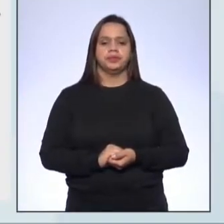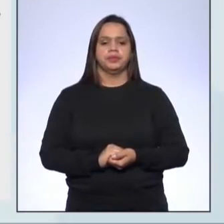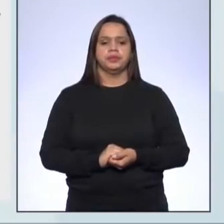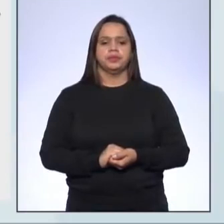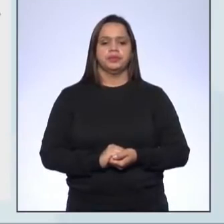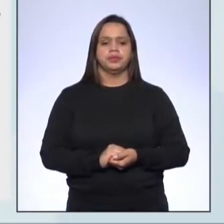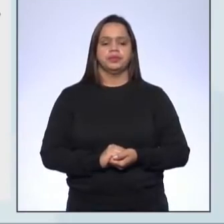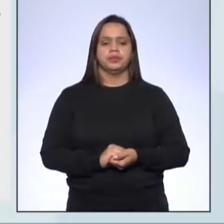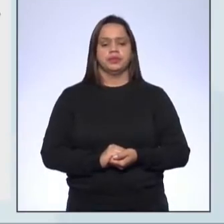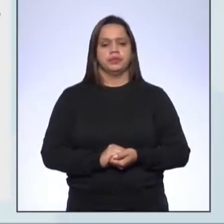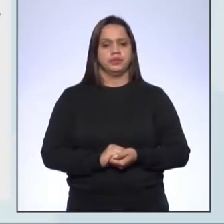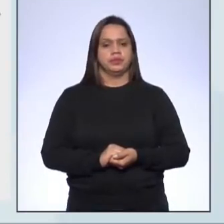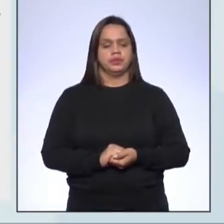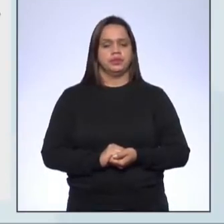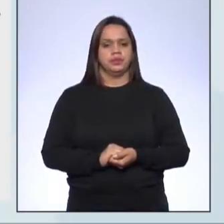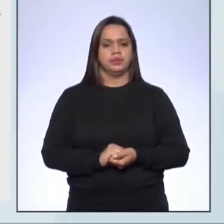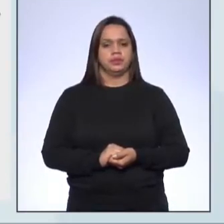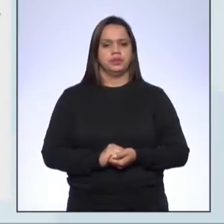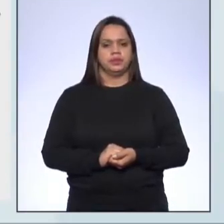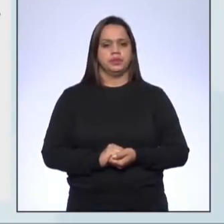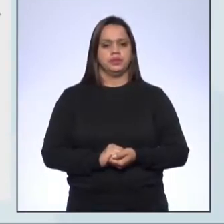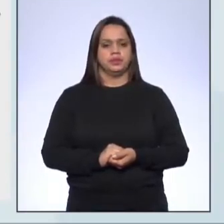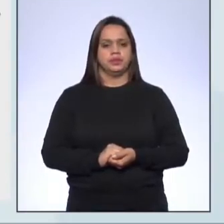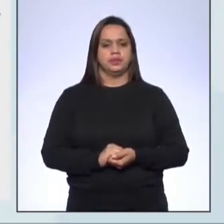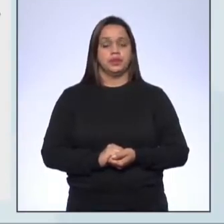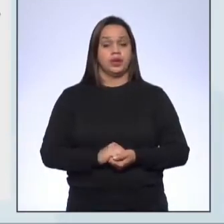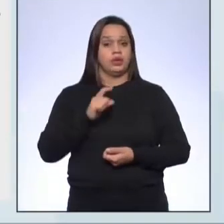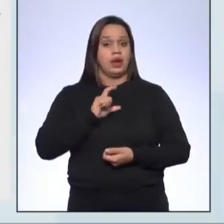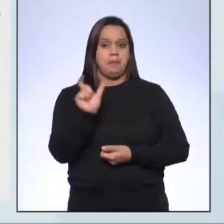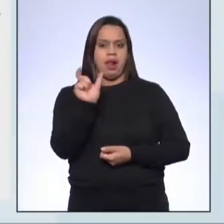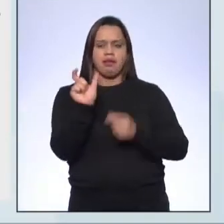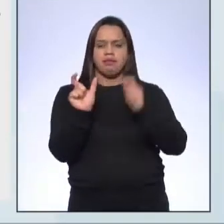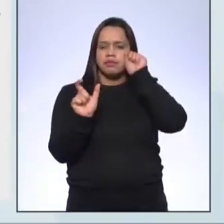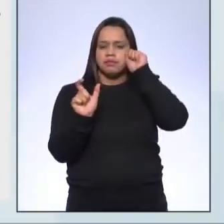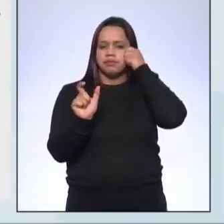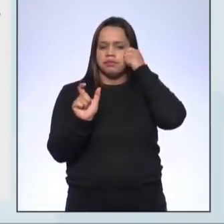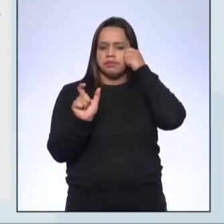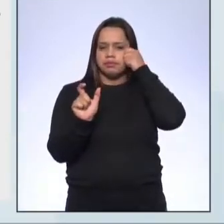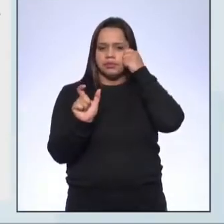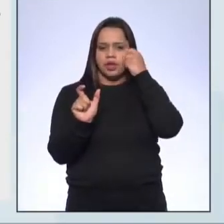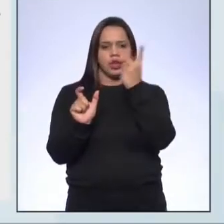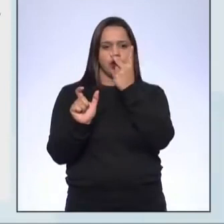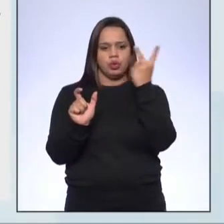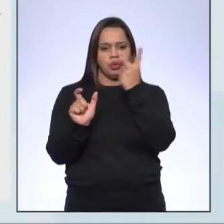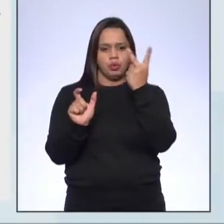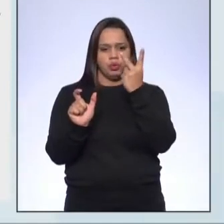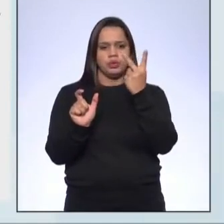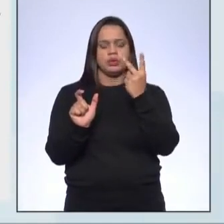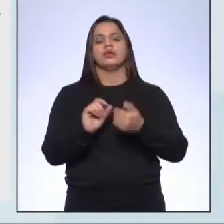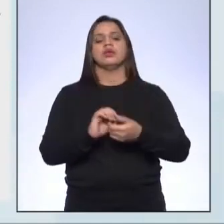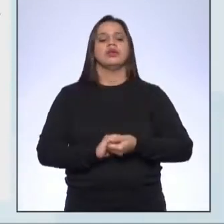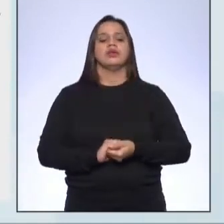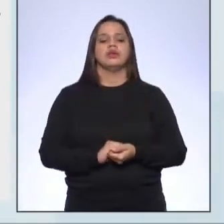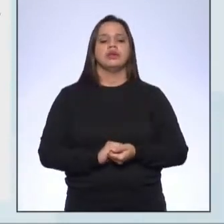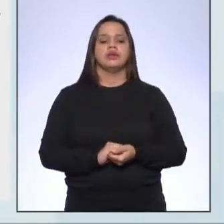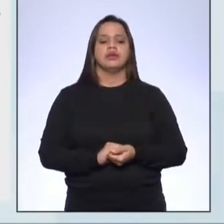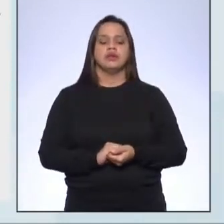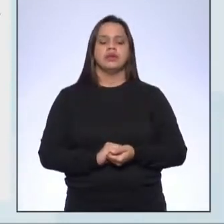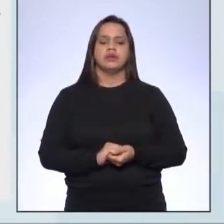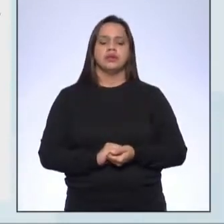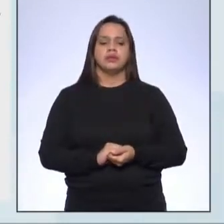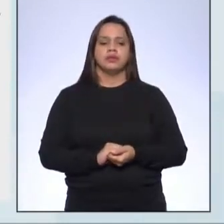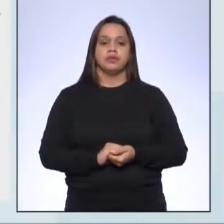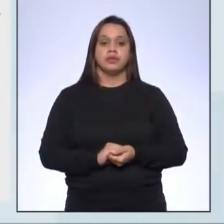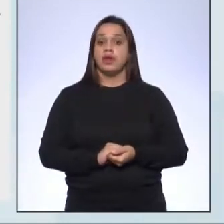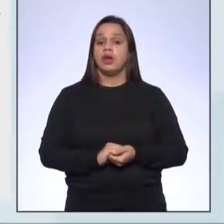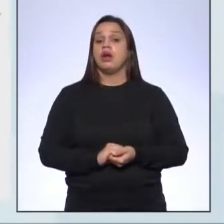massive landslide. Então, eu tenho damage, né? Building, construção, causou uma massiva. Então, houve